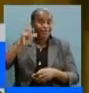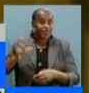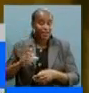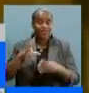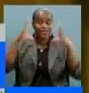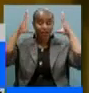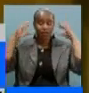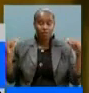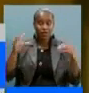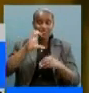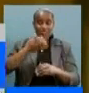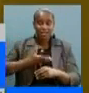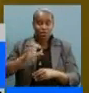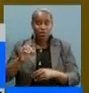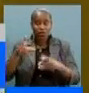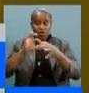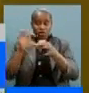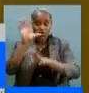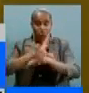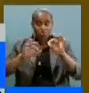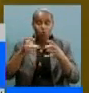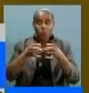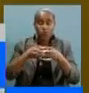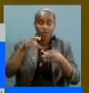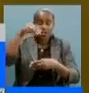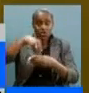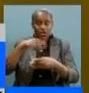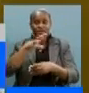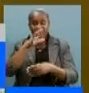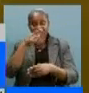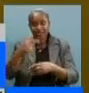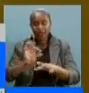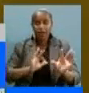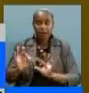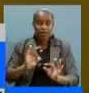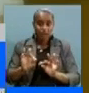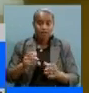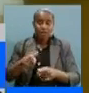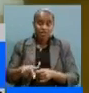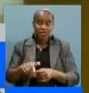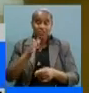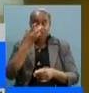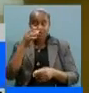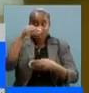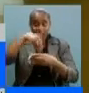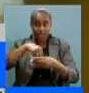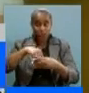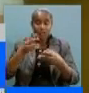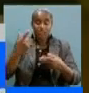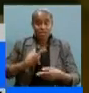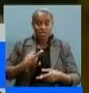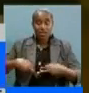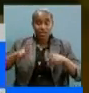CDAO e União Europeia. A Comissão Eleitoral guineense diz estar preparada para o pleito para que essas eleições sejam